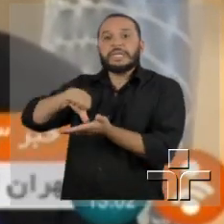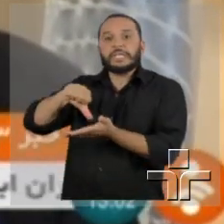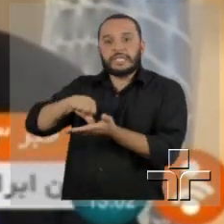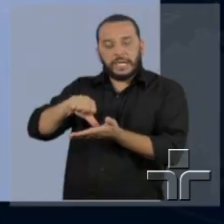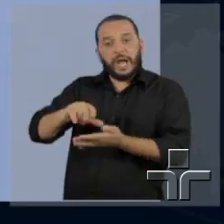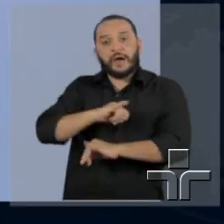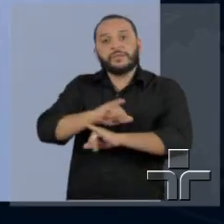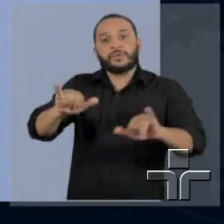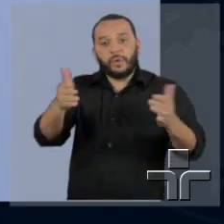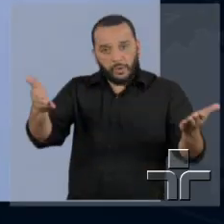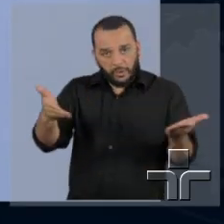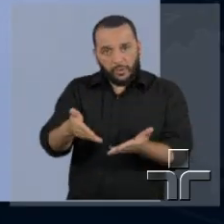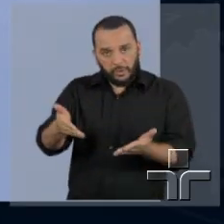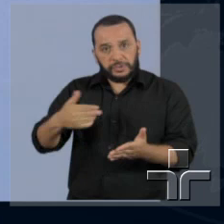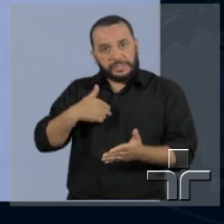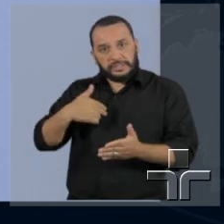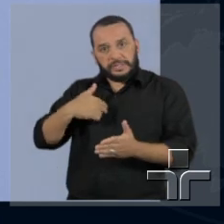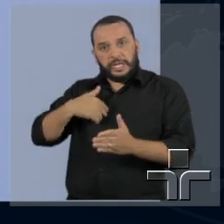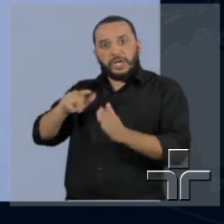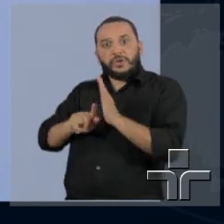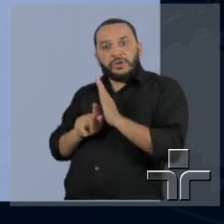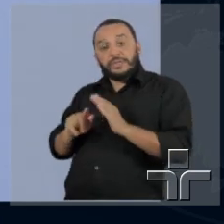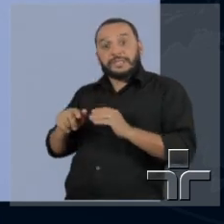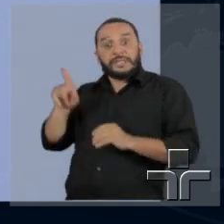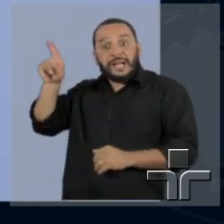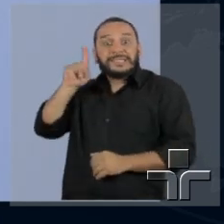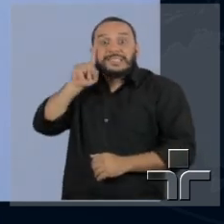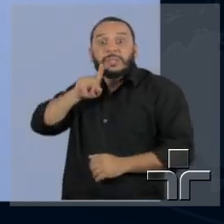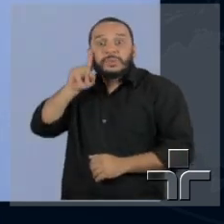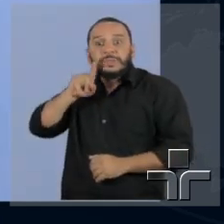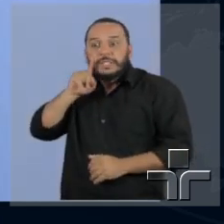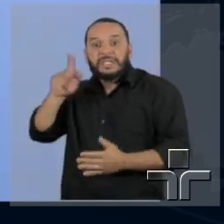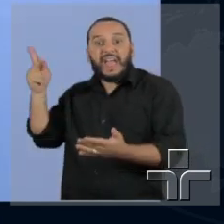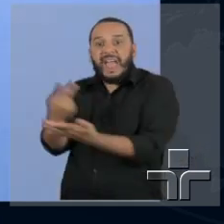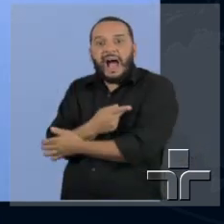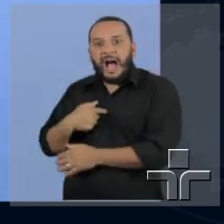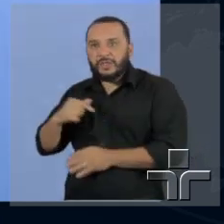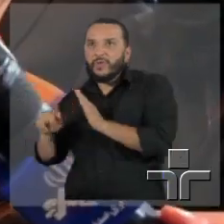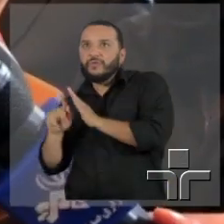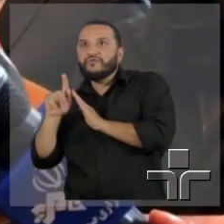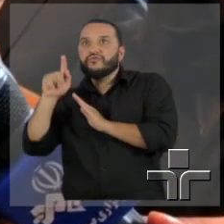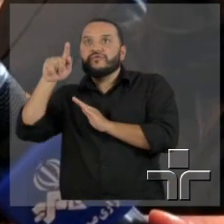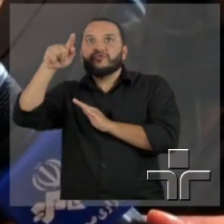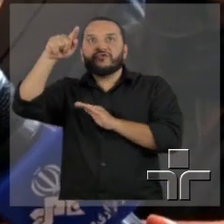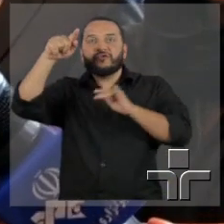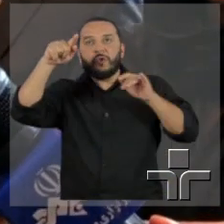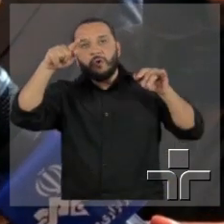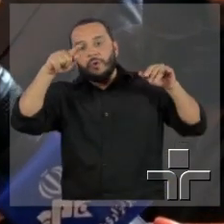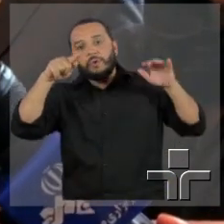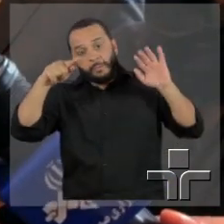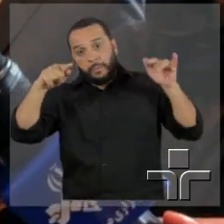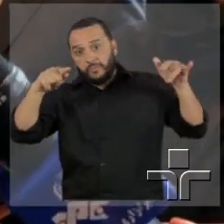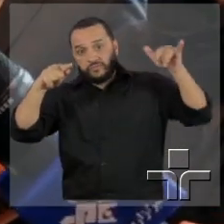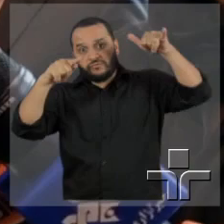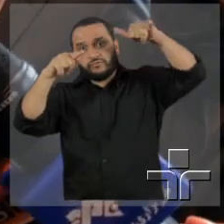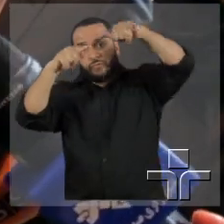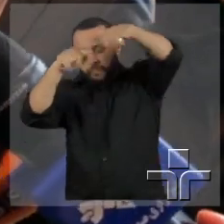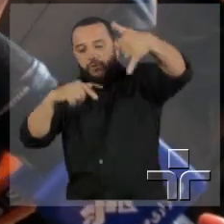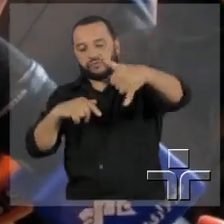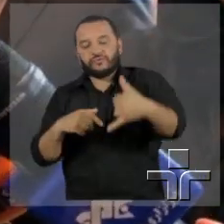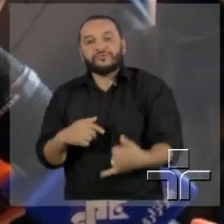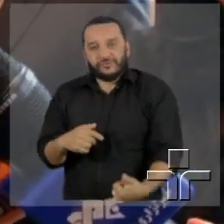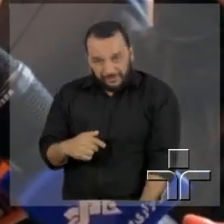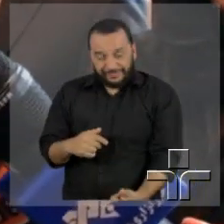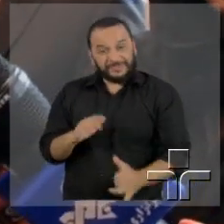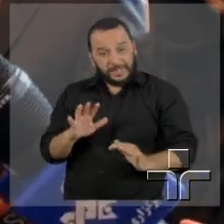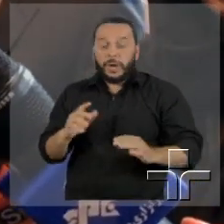Estados Unidos abateram um de seus próprios drones por engano no Estreito de Hormuz. As autoridades de Teherã disseram que todas as aeronaves